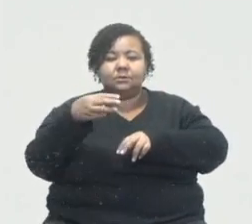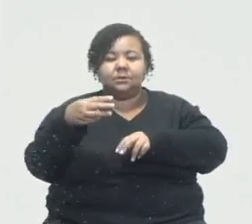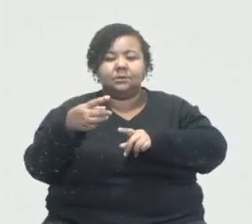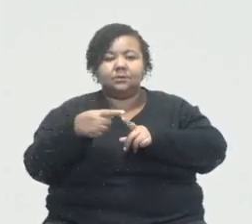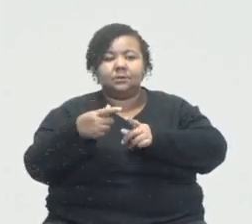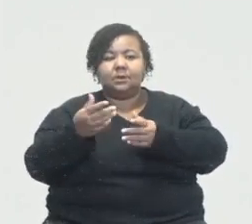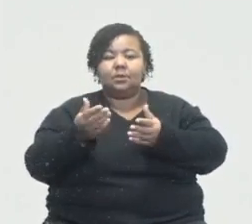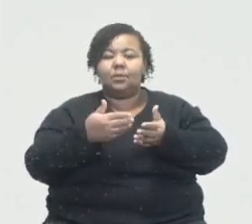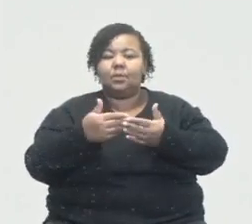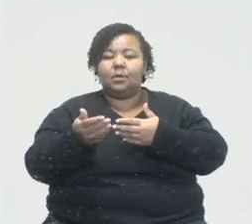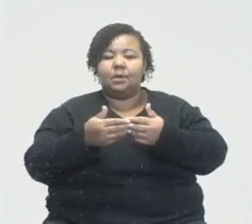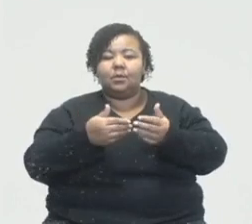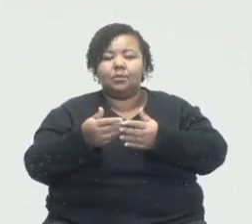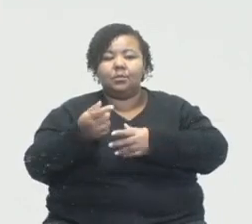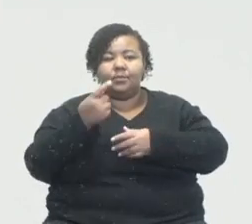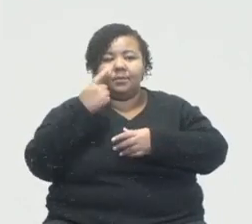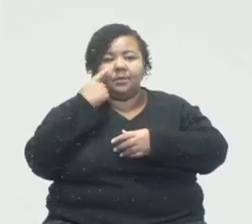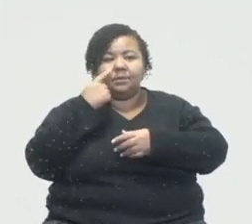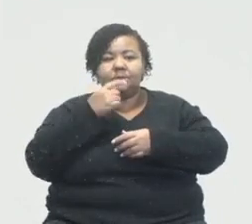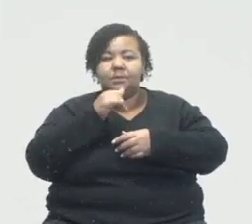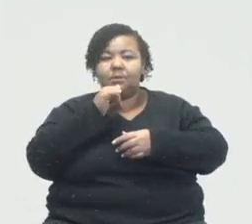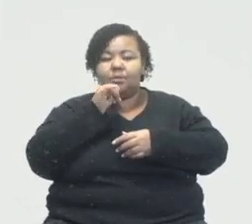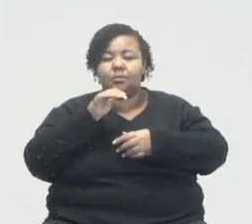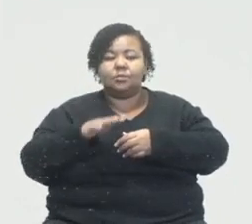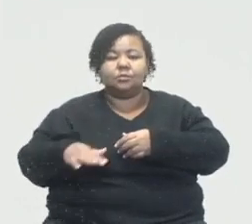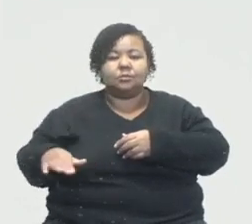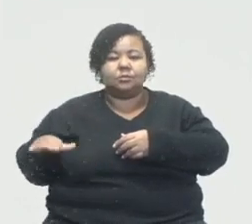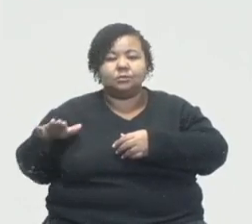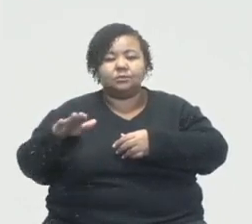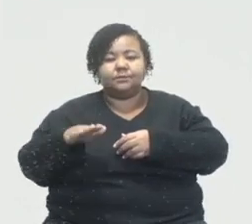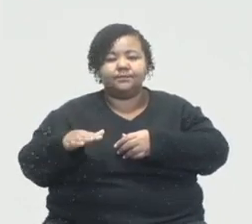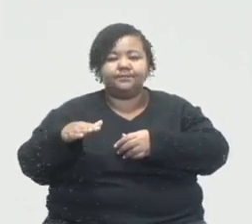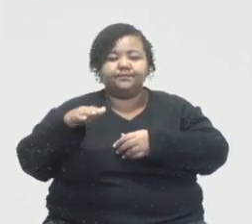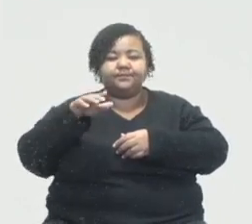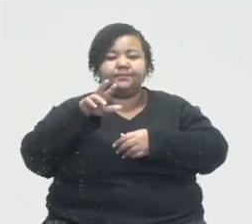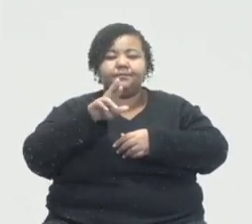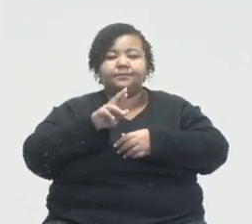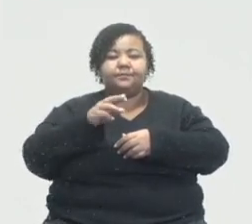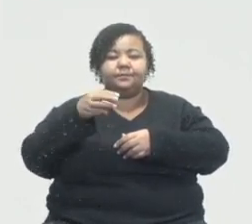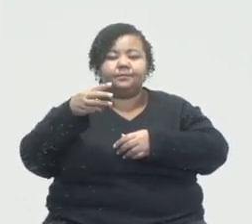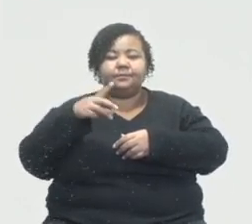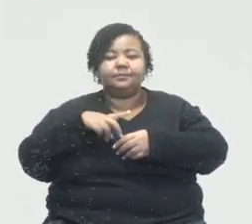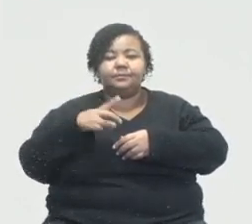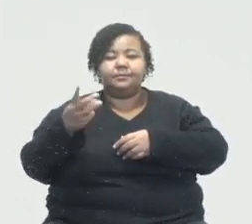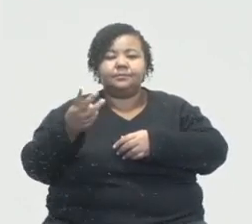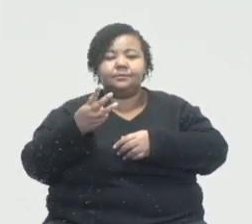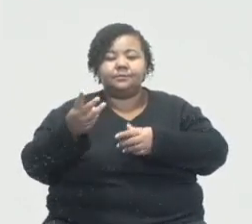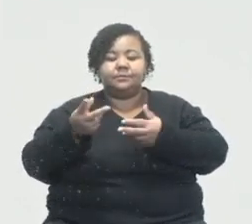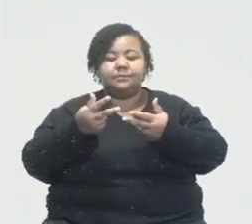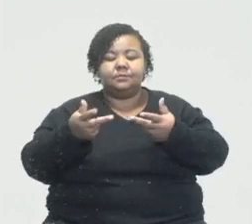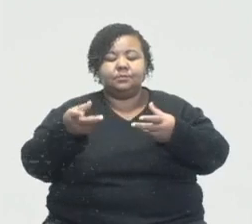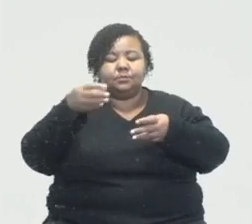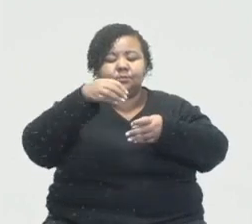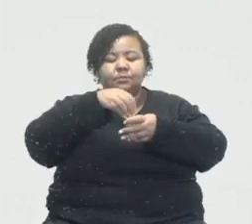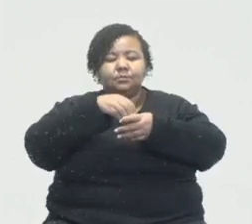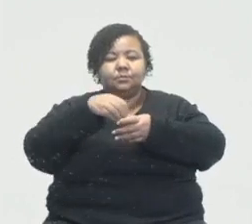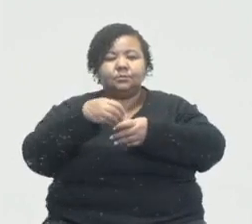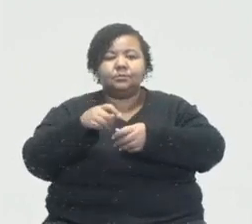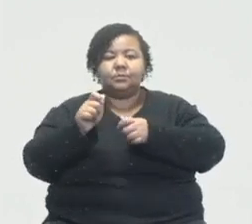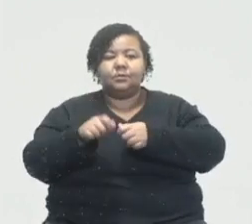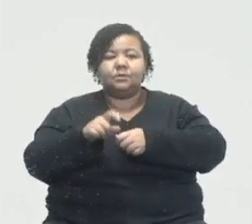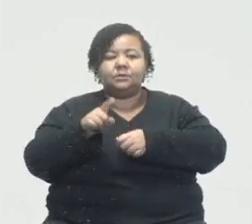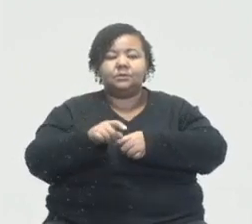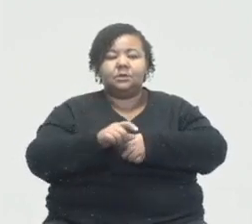nós pegamos um vetor genérico do R3. Um vetor do R3 ele tem 3 componentes, nós podemos chamá-lo de x,